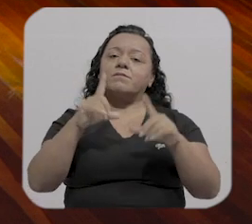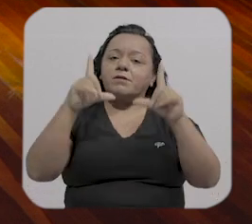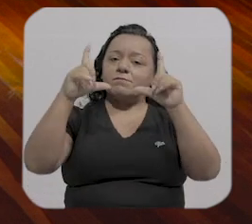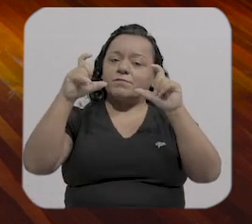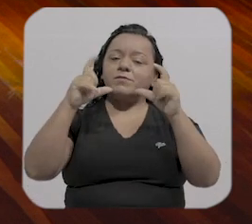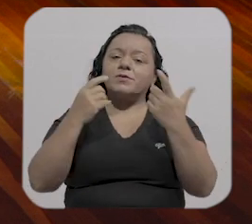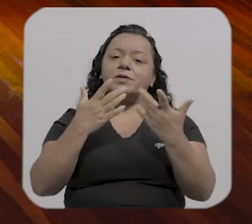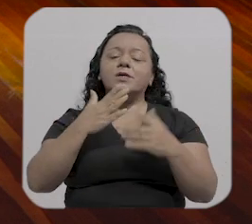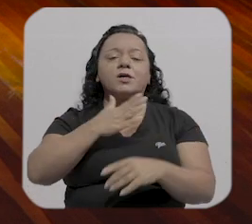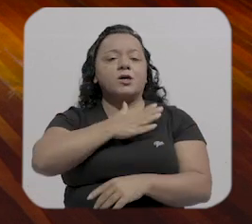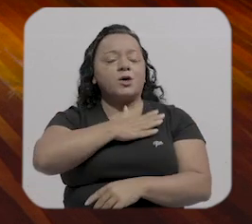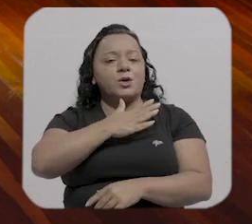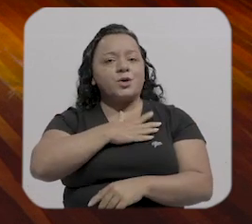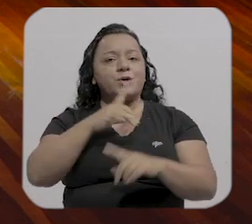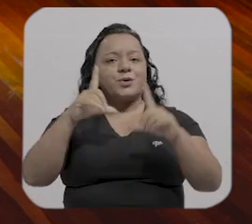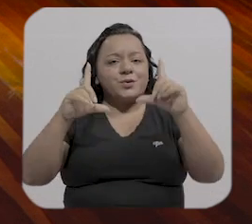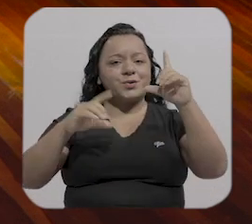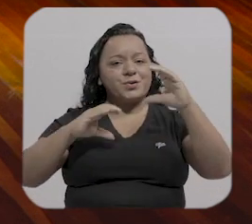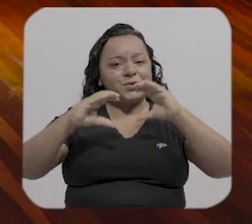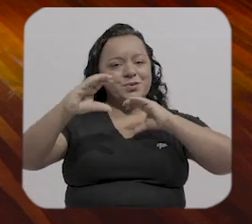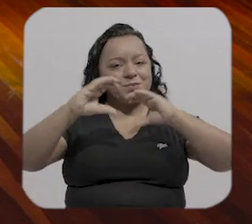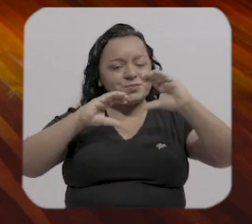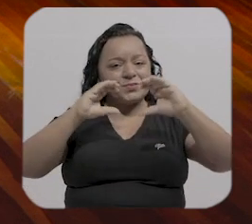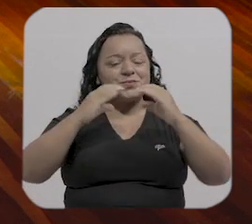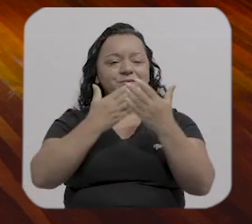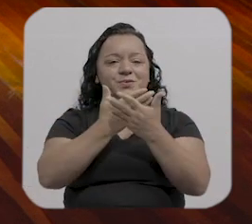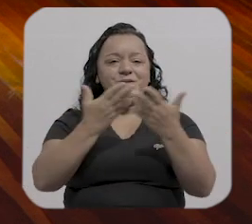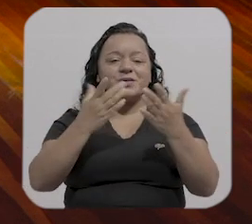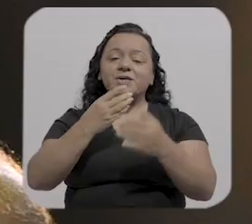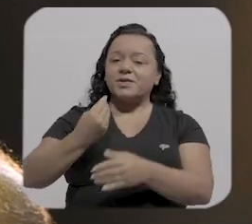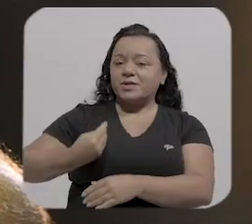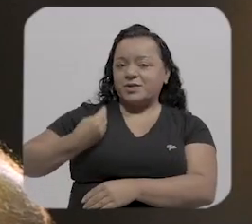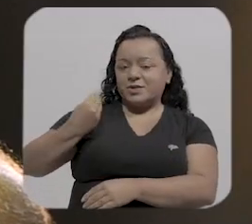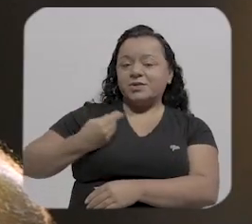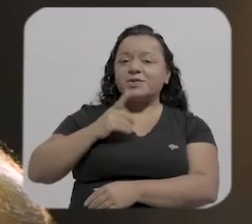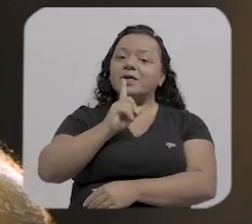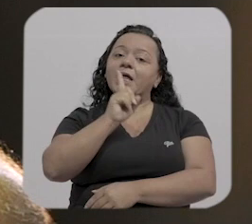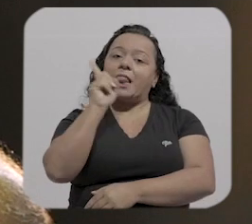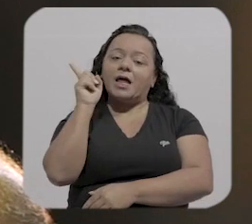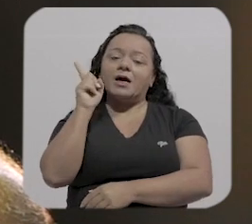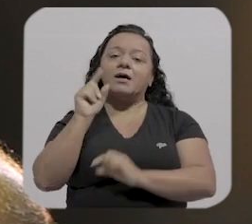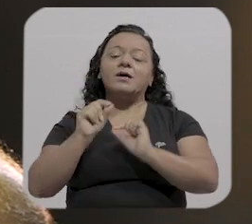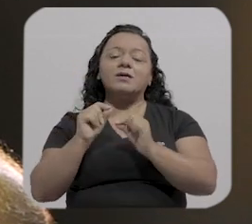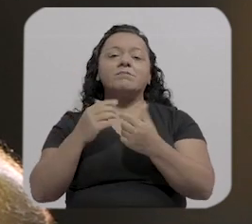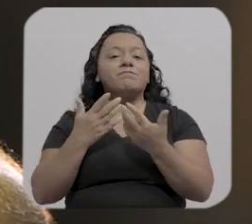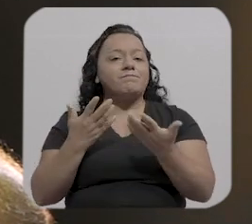comunicar com essas figuras que estão lá. Me conta isso, Luiz. Cara, é o seguinte, ó,